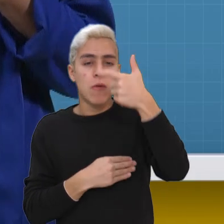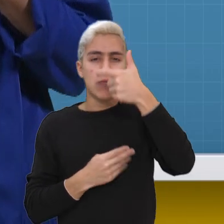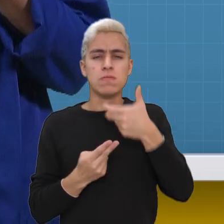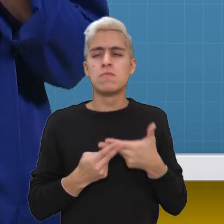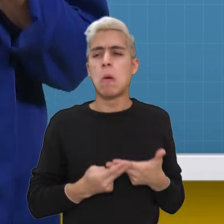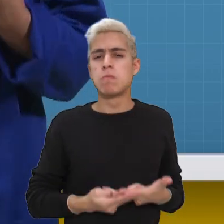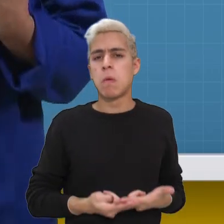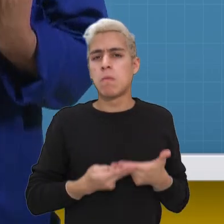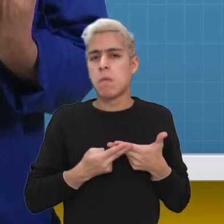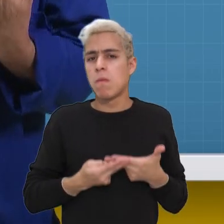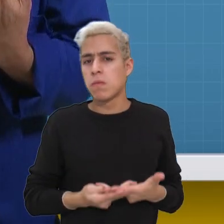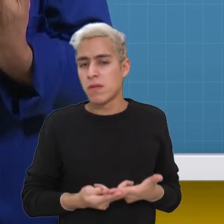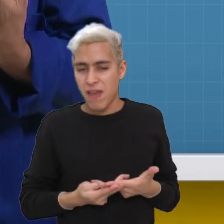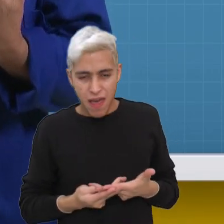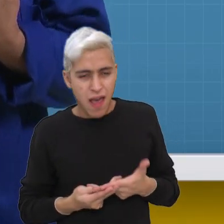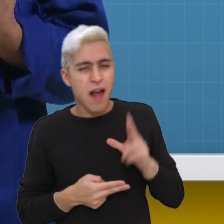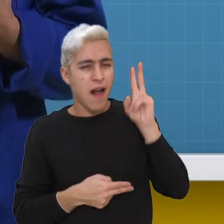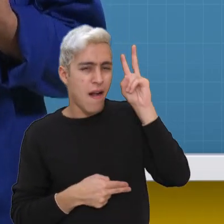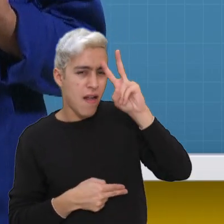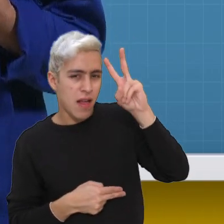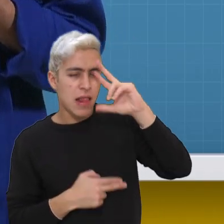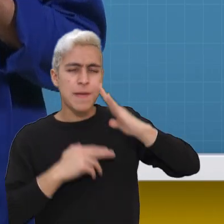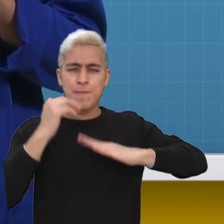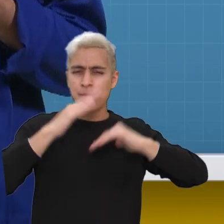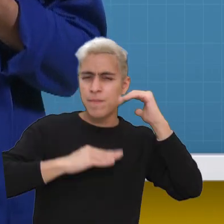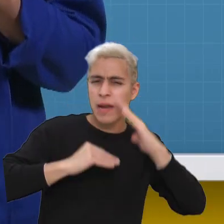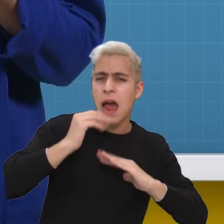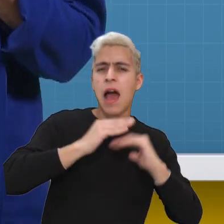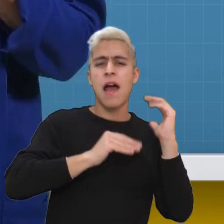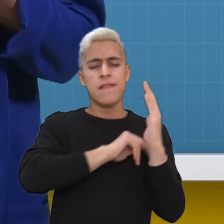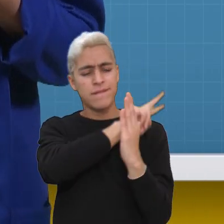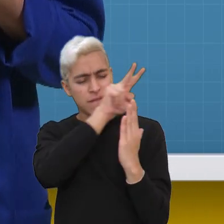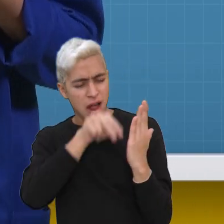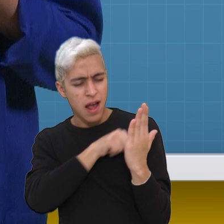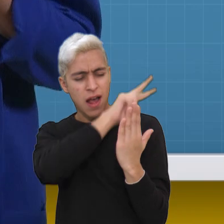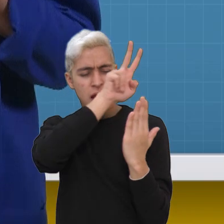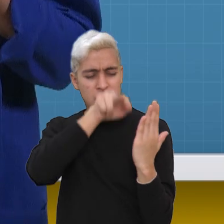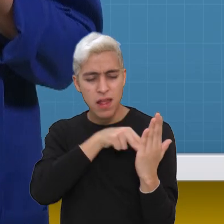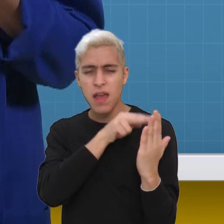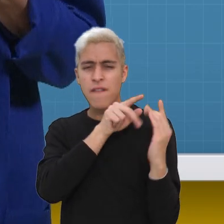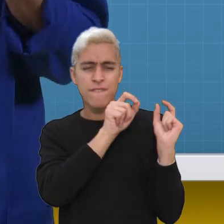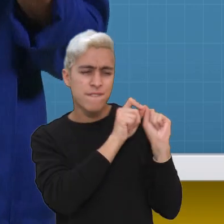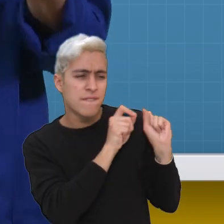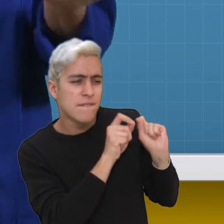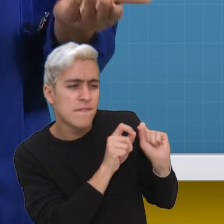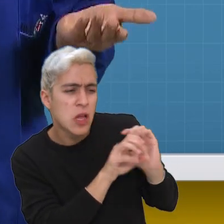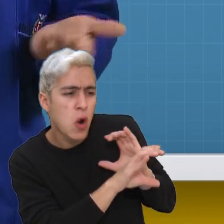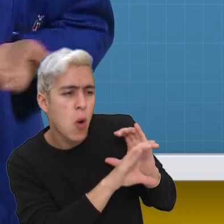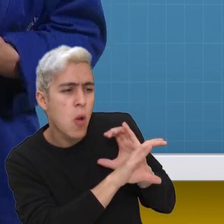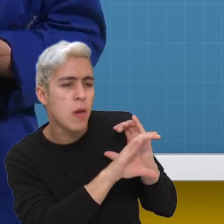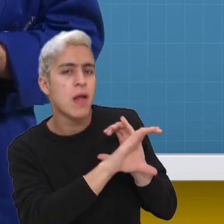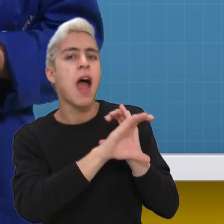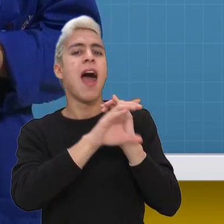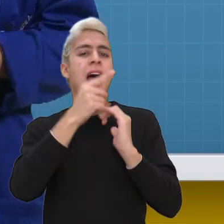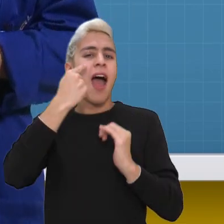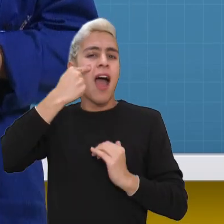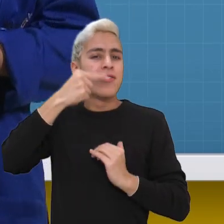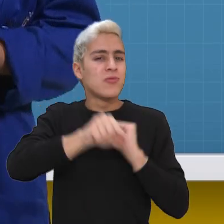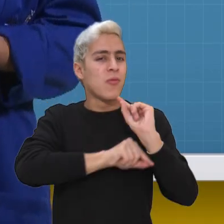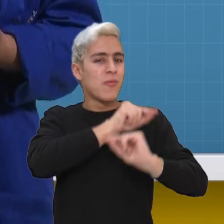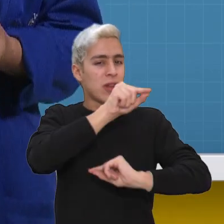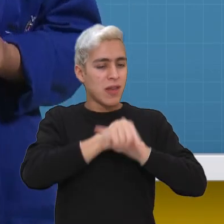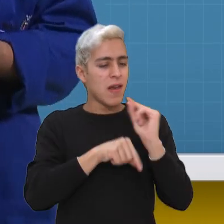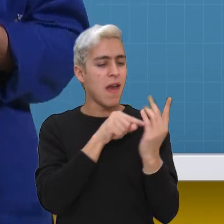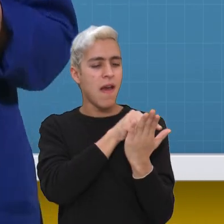que eu falei da paciência? Você lembra da prática, da leitura? Você fez tudo isso